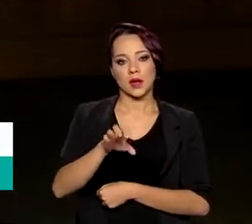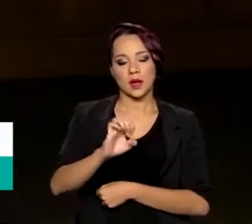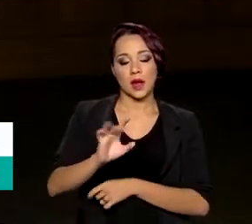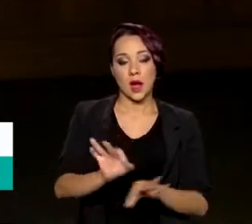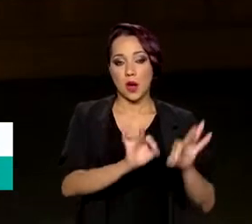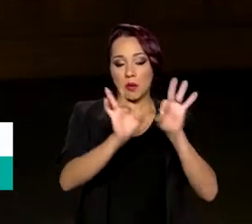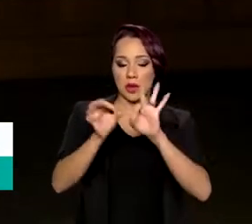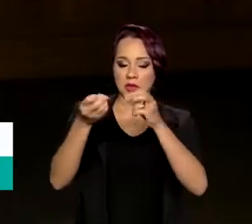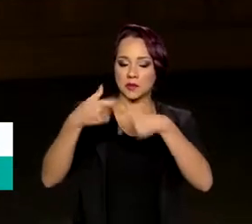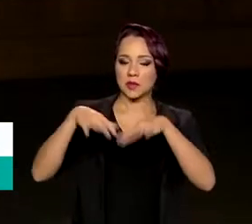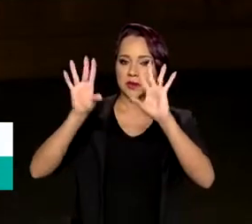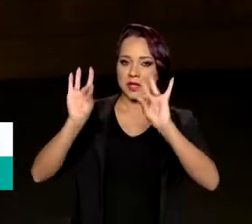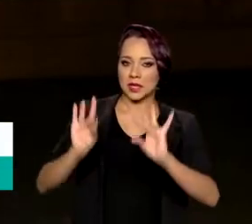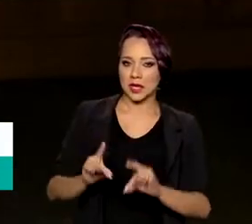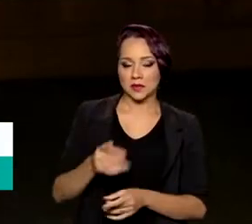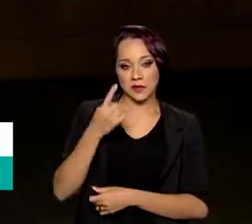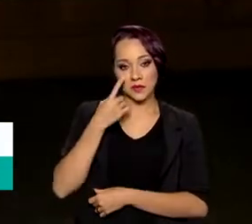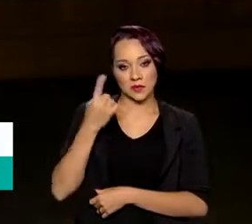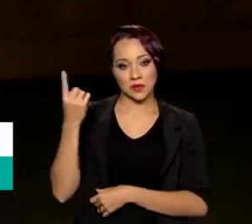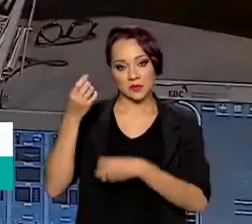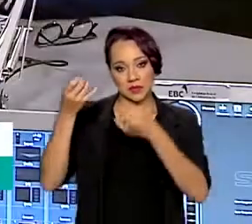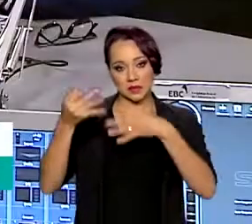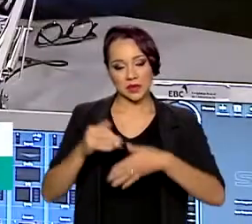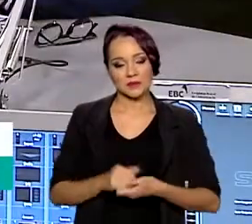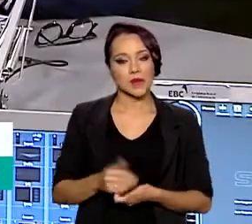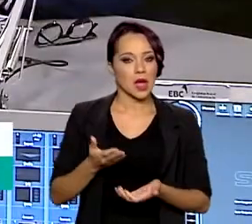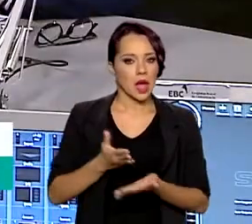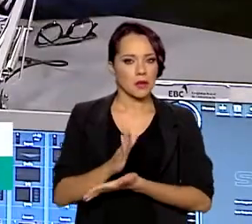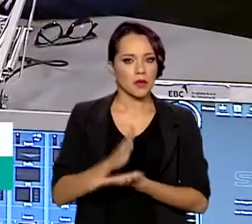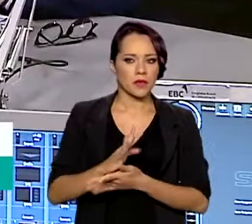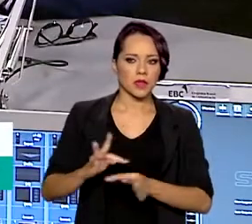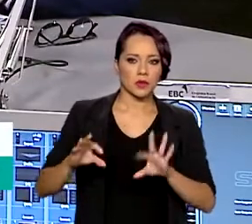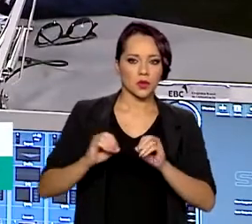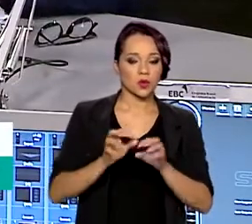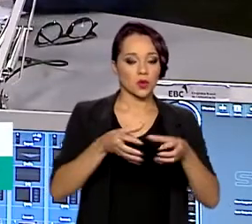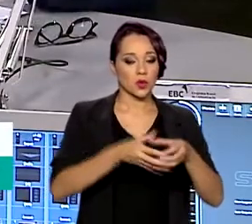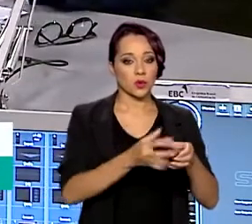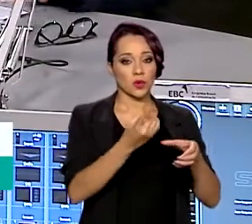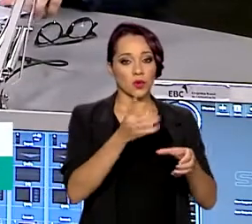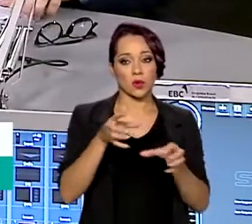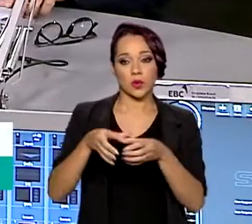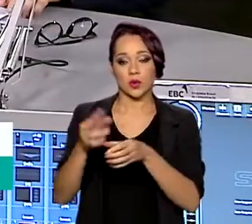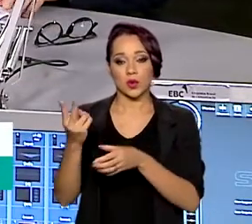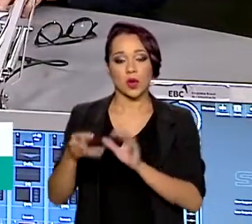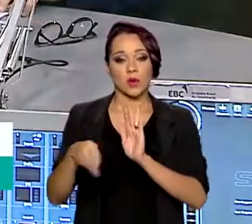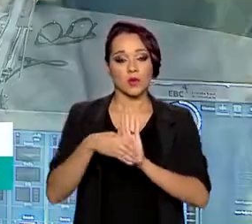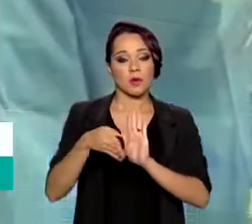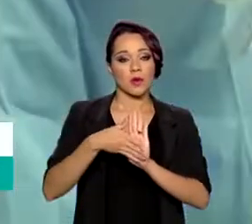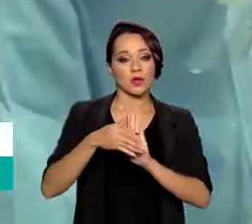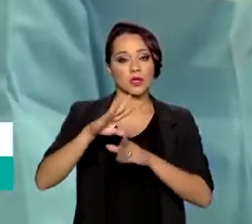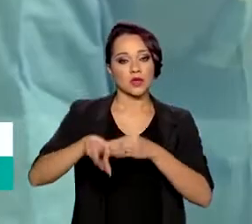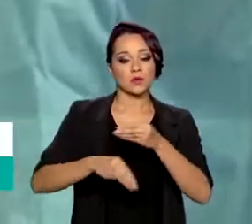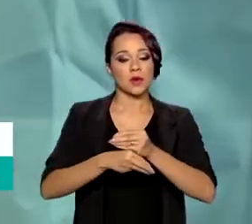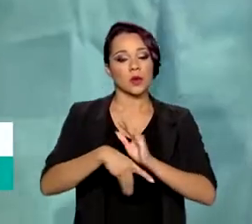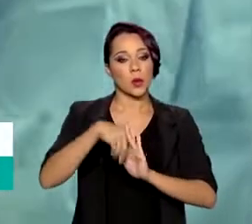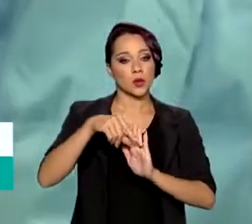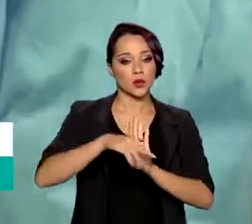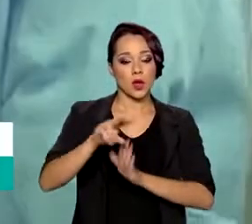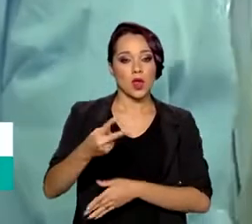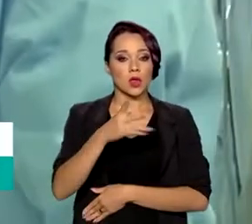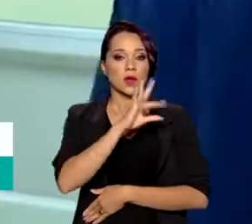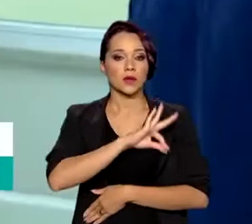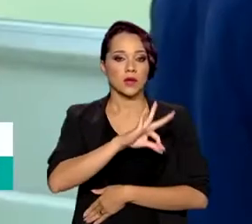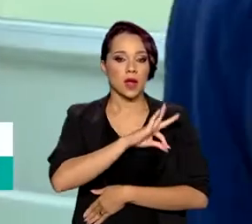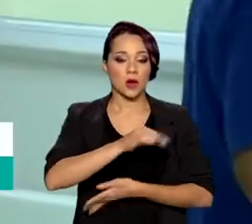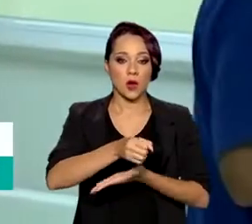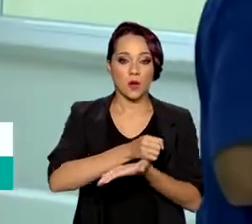e traz os detalhes para a gente. Aprovada por unanimidade em dois turnos, a proposta de emenda à Constituição, que prevê dois salários